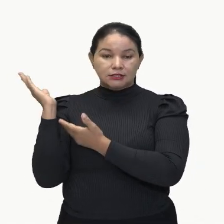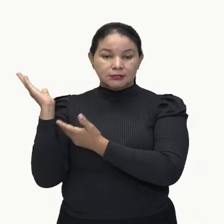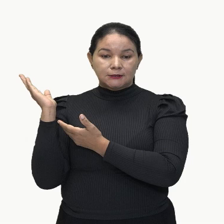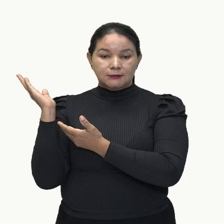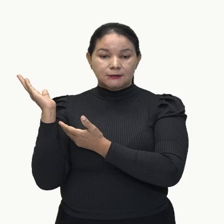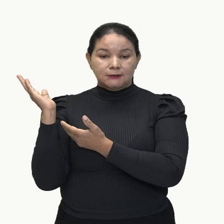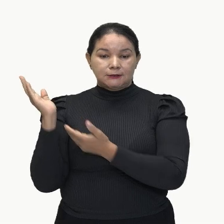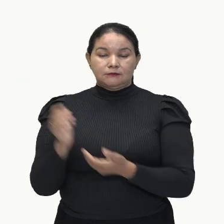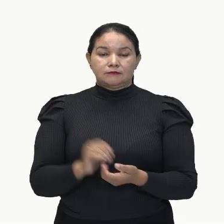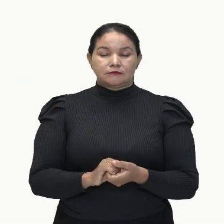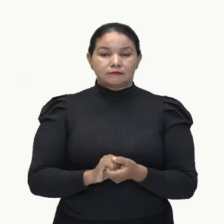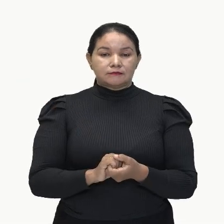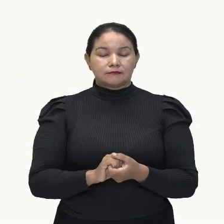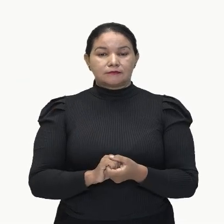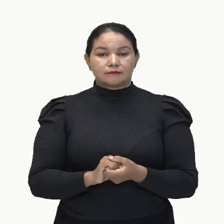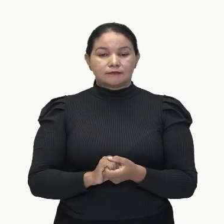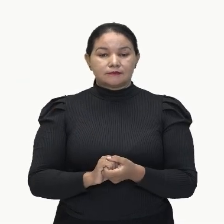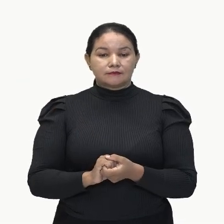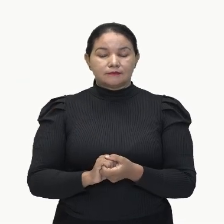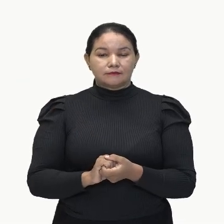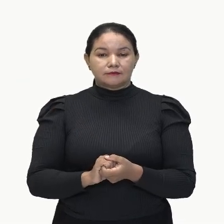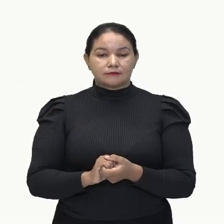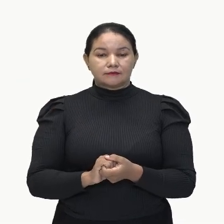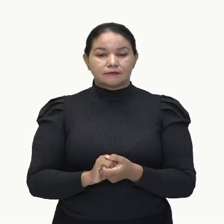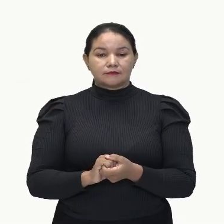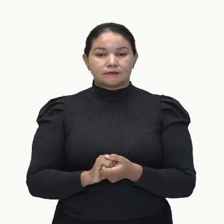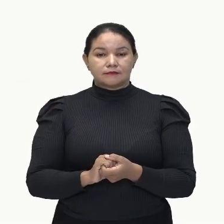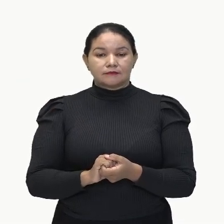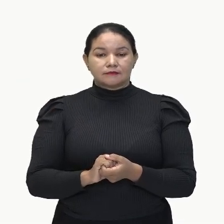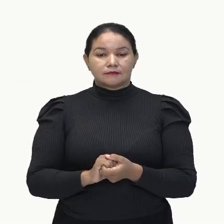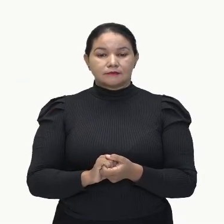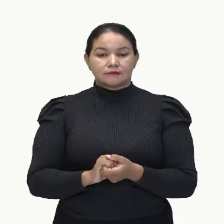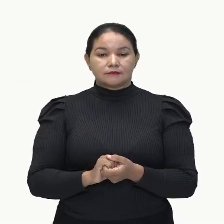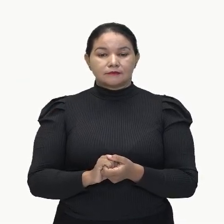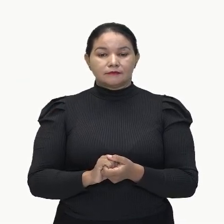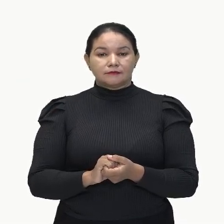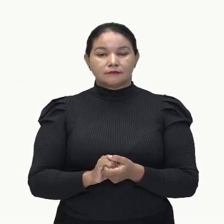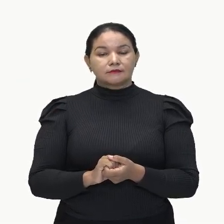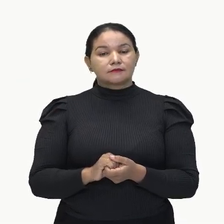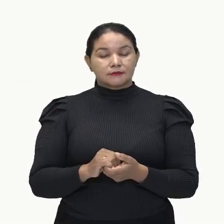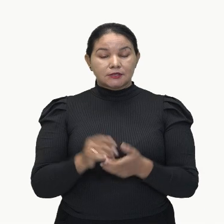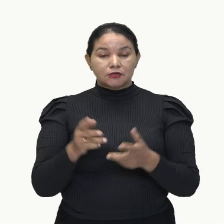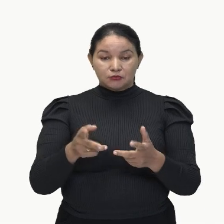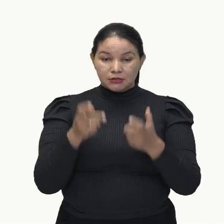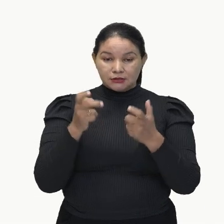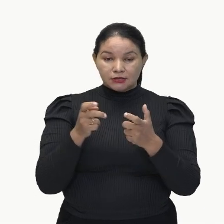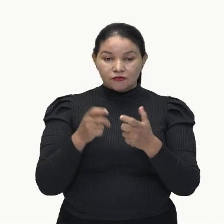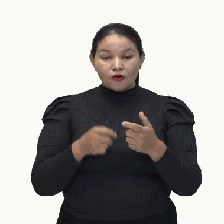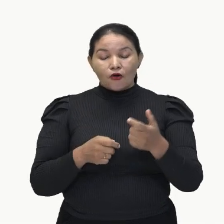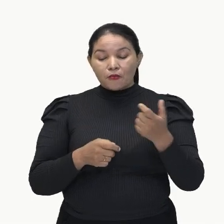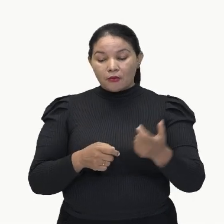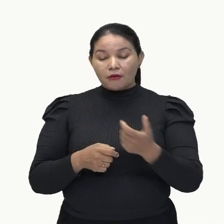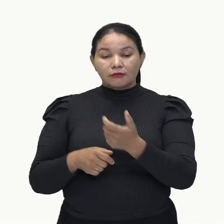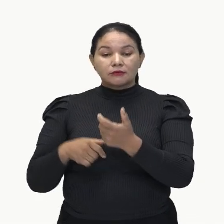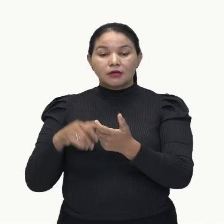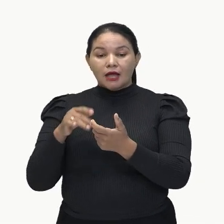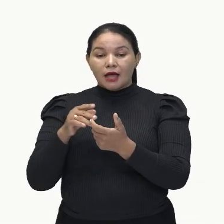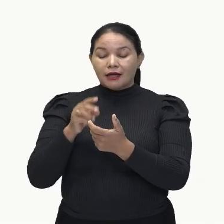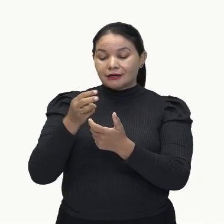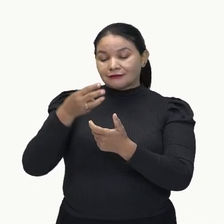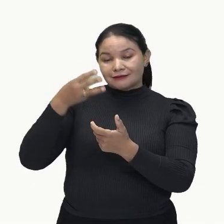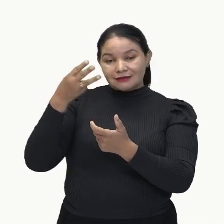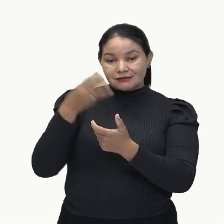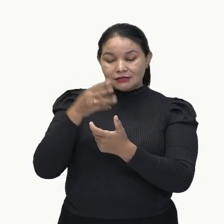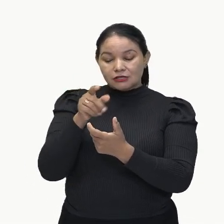CP ocano HG perce che sempr Tera S final para o